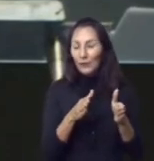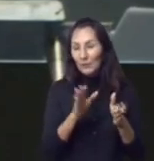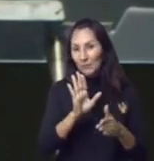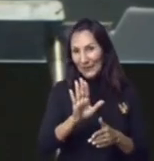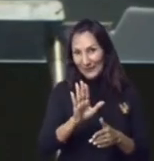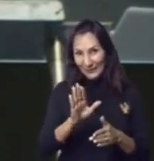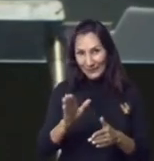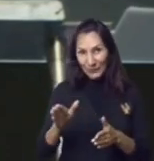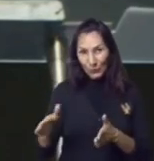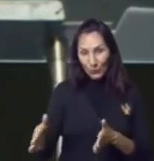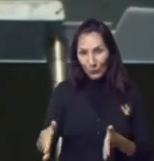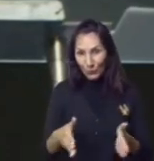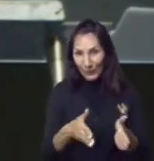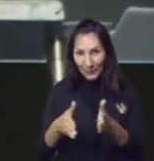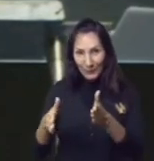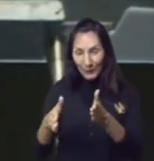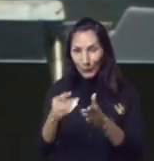só.